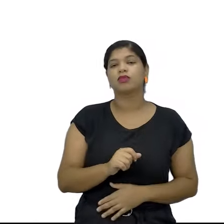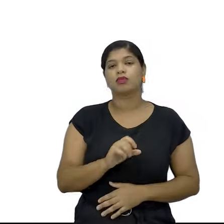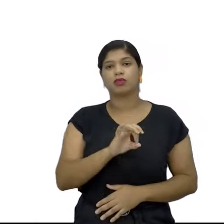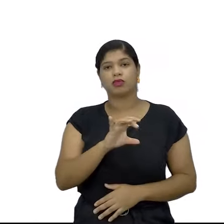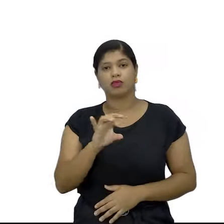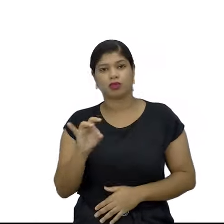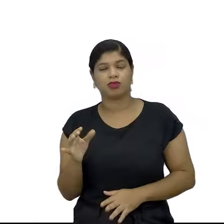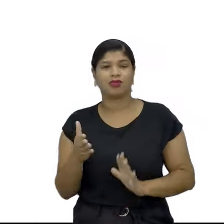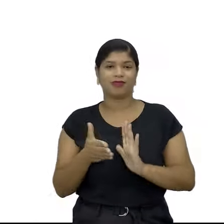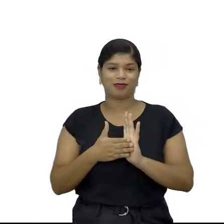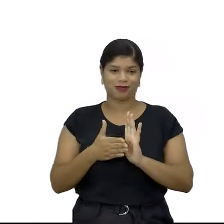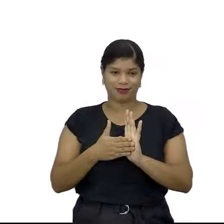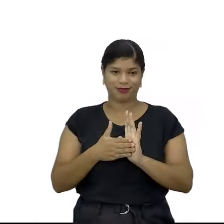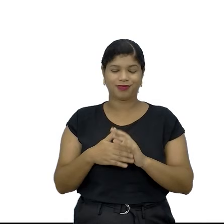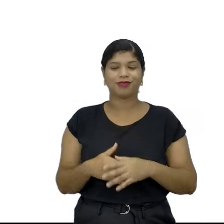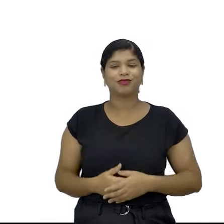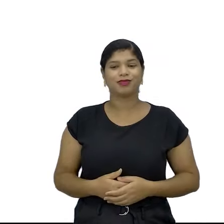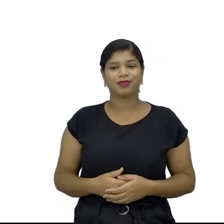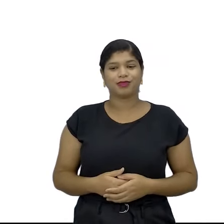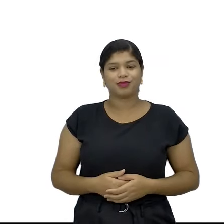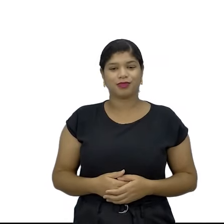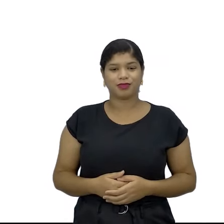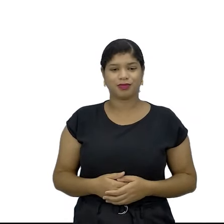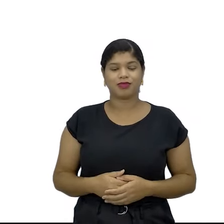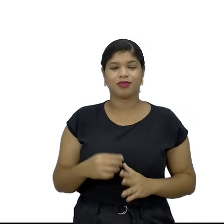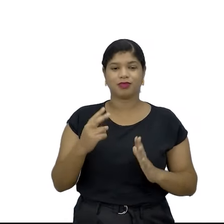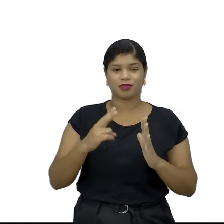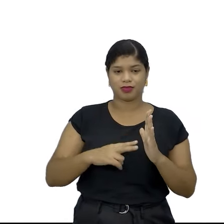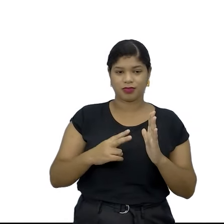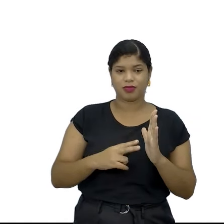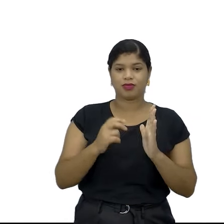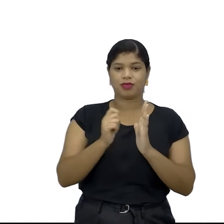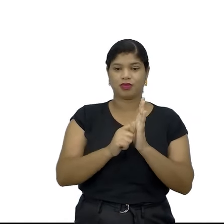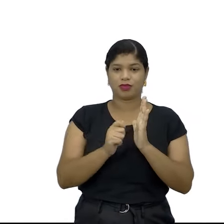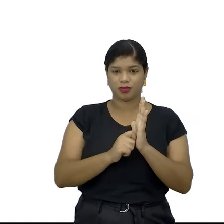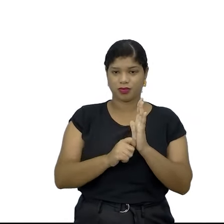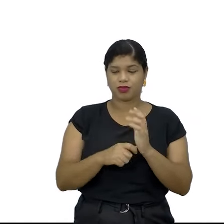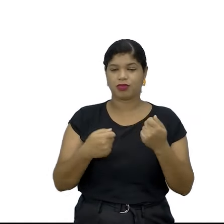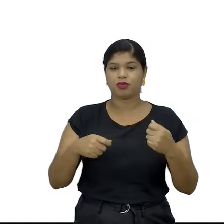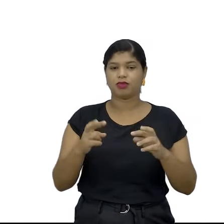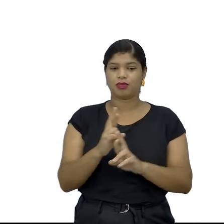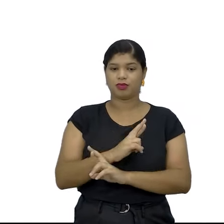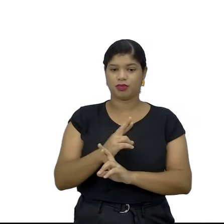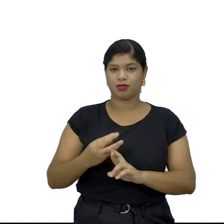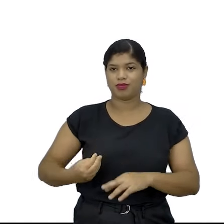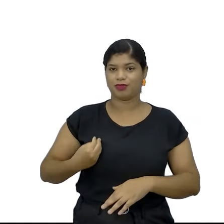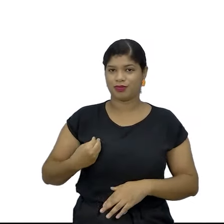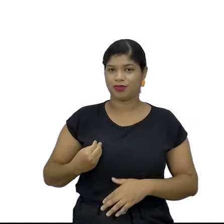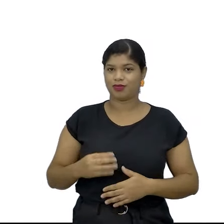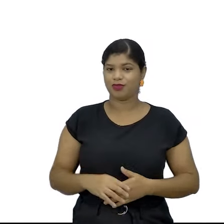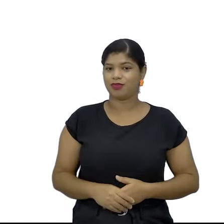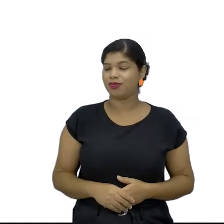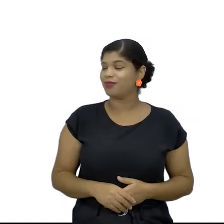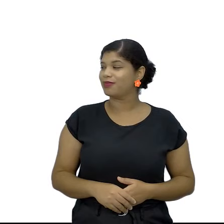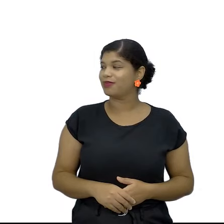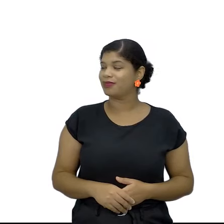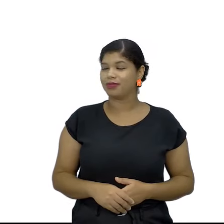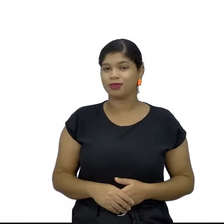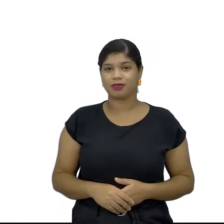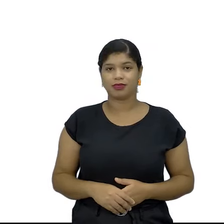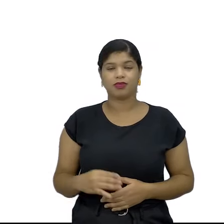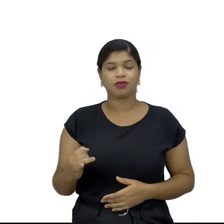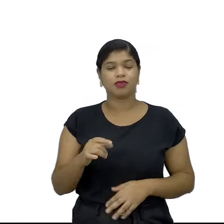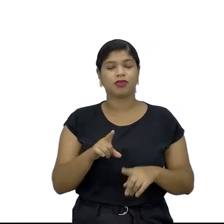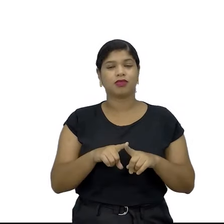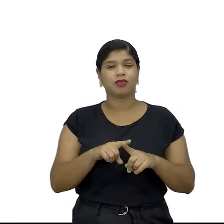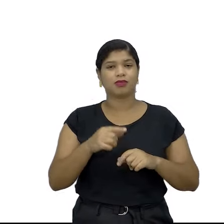tá? Então, olhar para o trabalho com leitura e escrita de maneira integrada, ok? Aqui eu gostaria de pedir que vocês